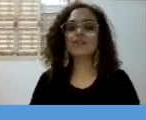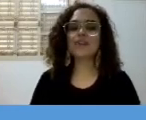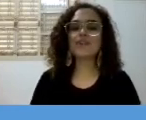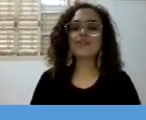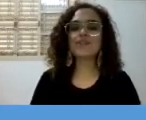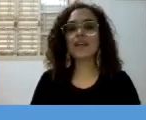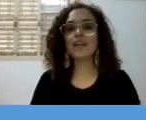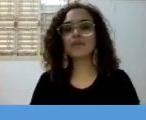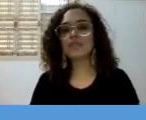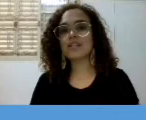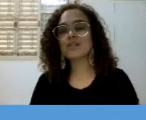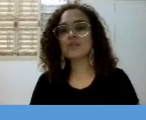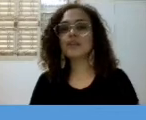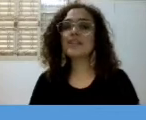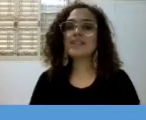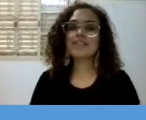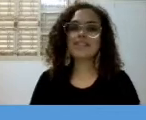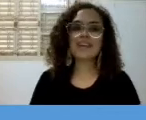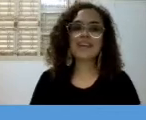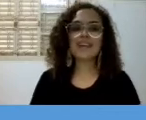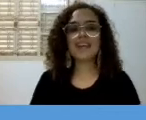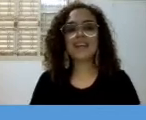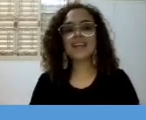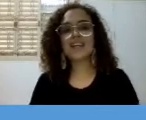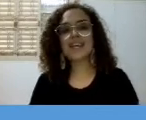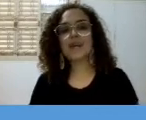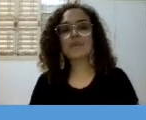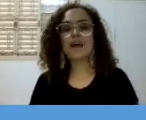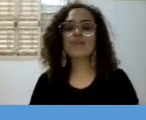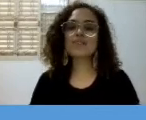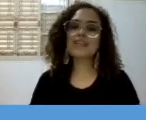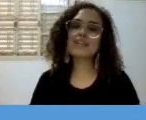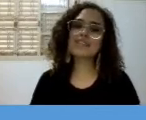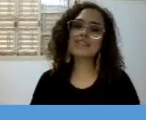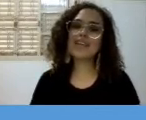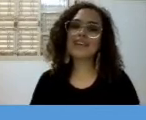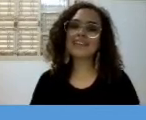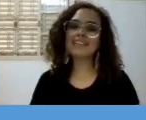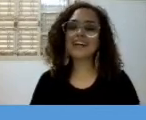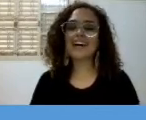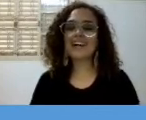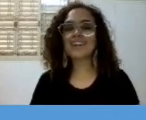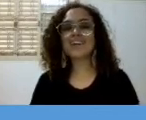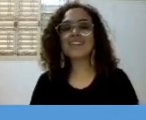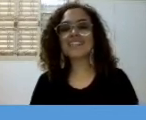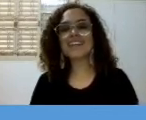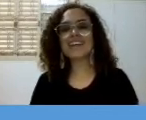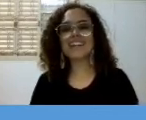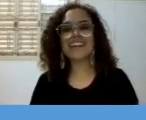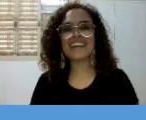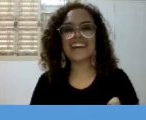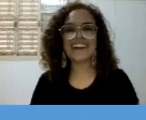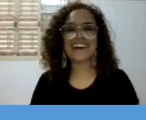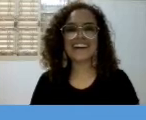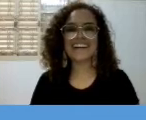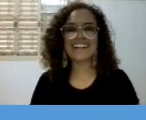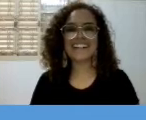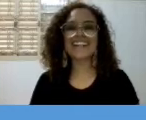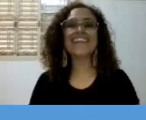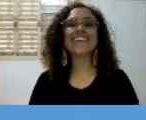Sereia, quatro versos em um texto. Sereia, pra você se encantar, ó